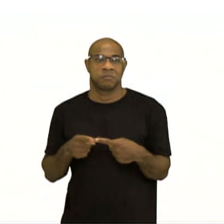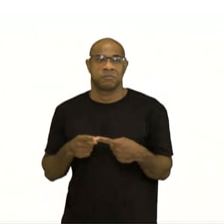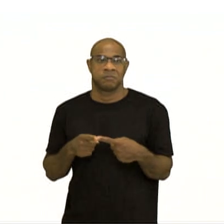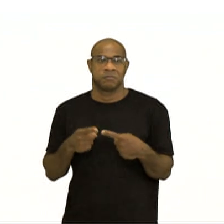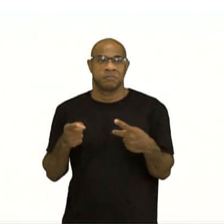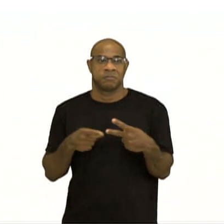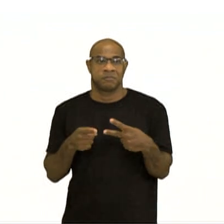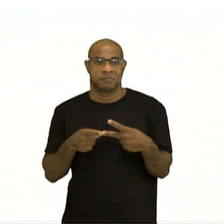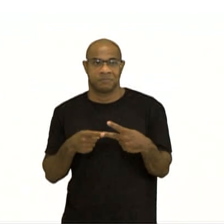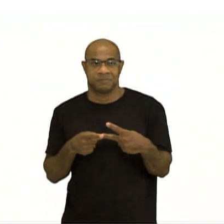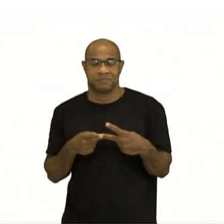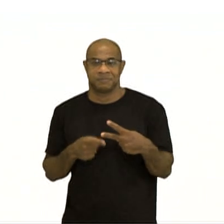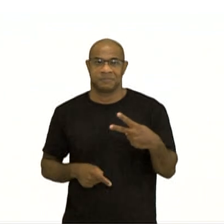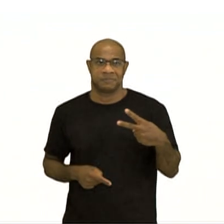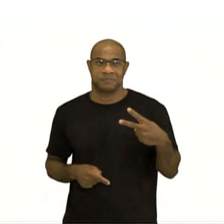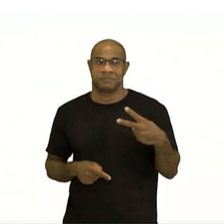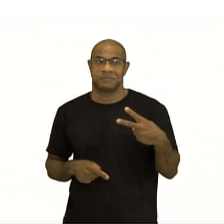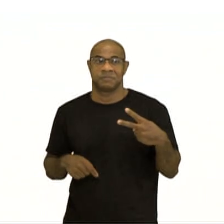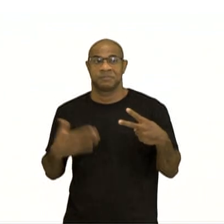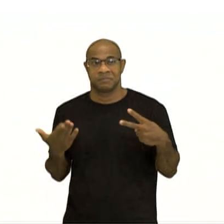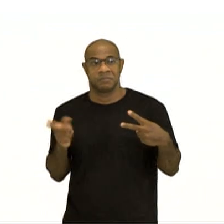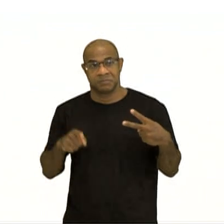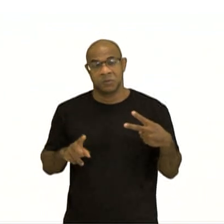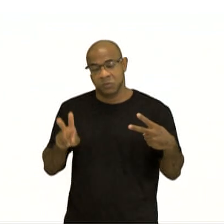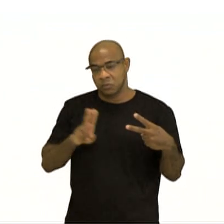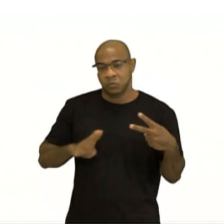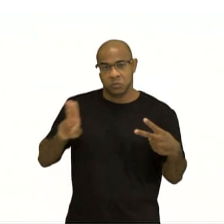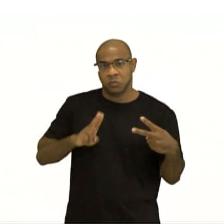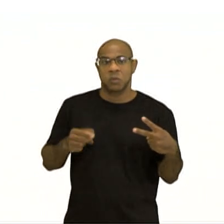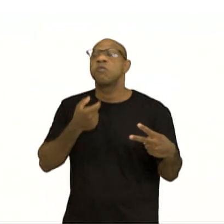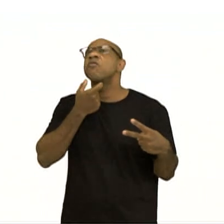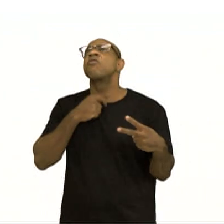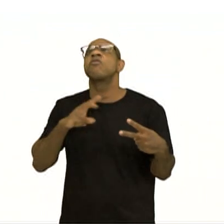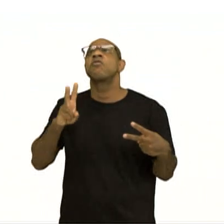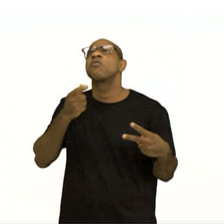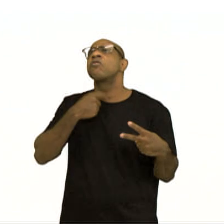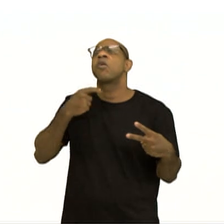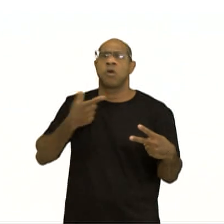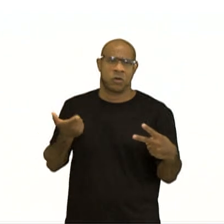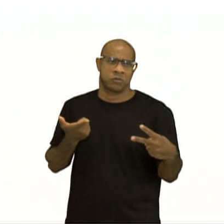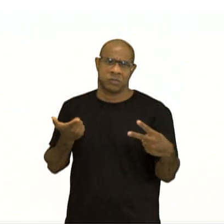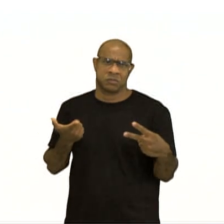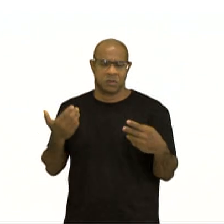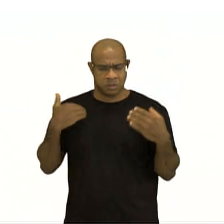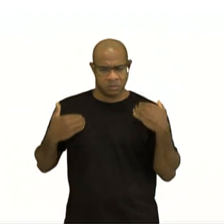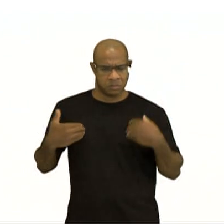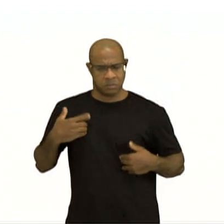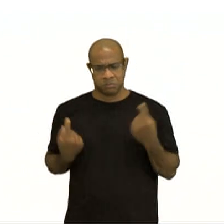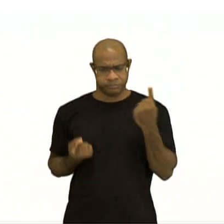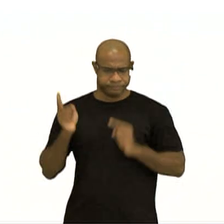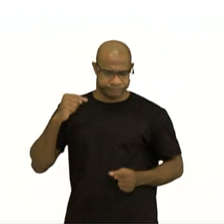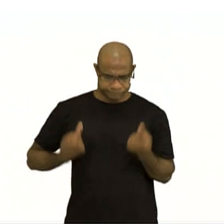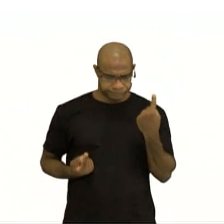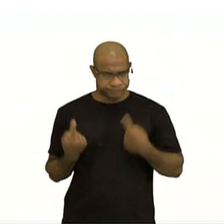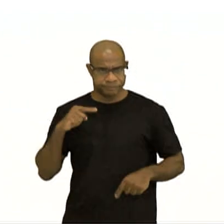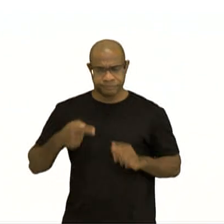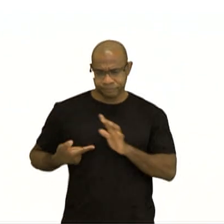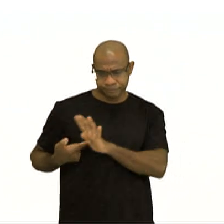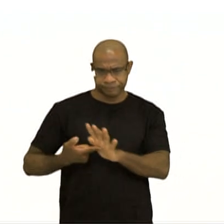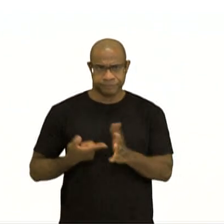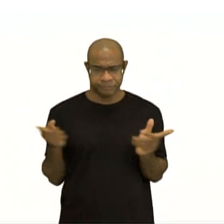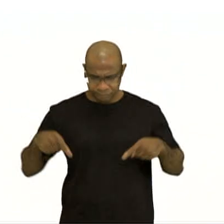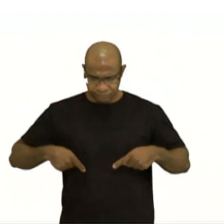a teacher facilitou para vocês! Todas que têm a ver com speaking estão aqui, ok? Então vamos lá. Generally